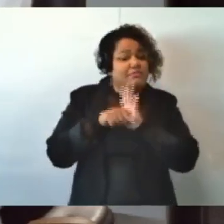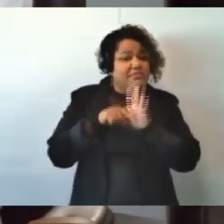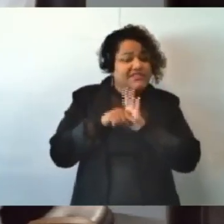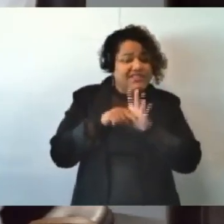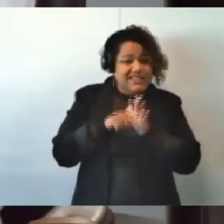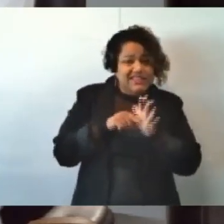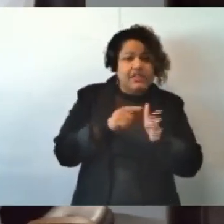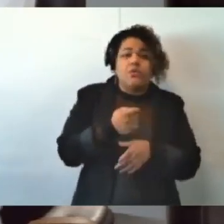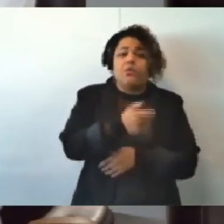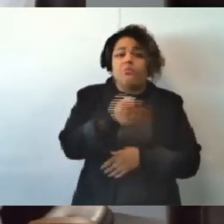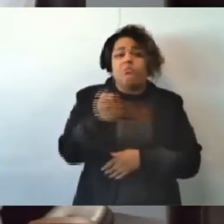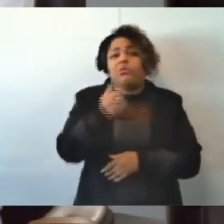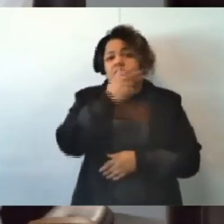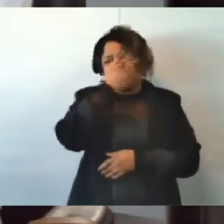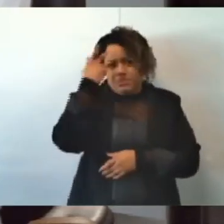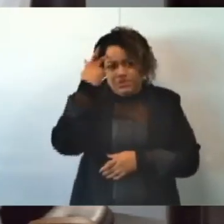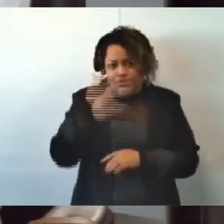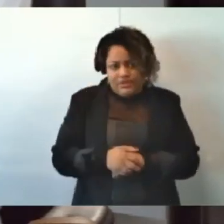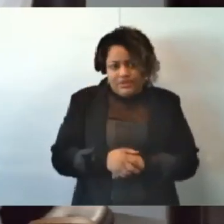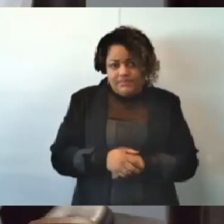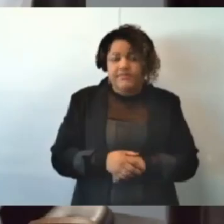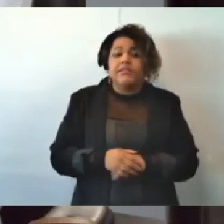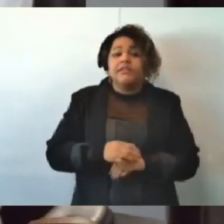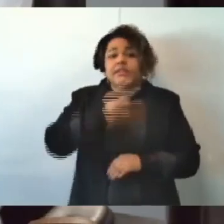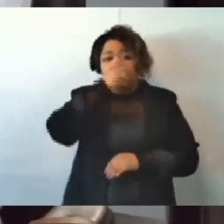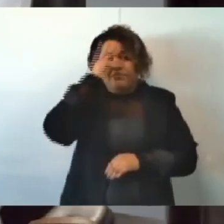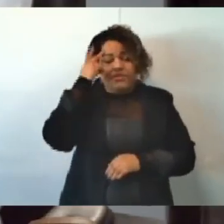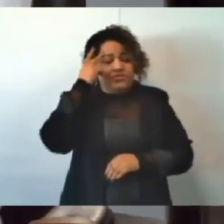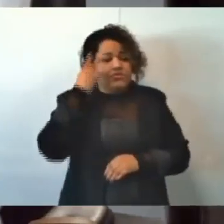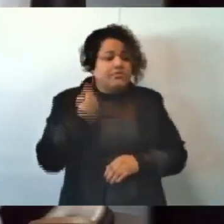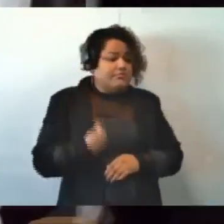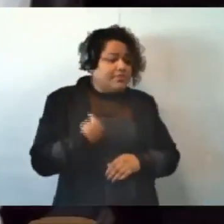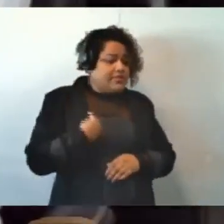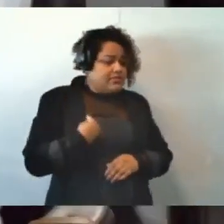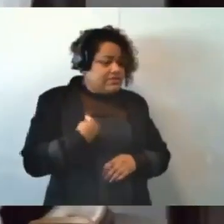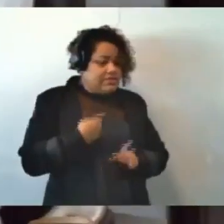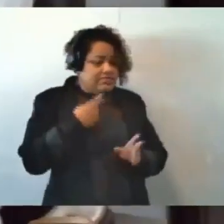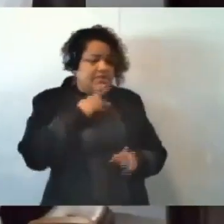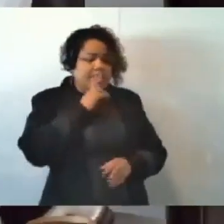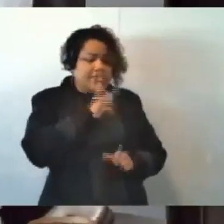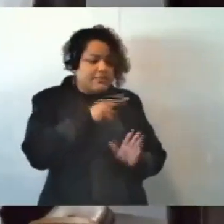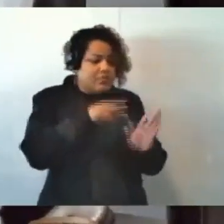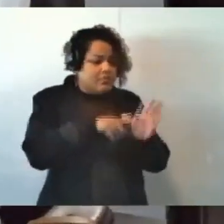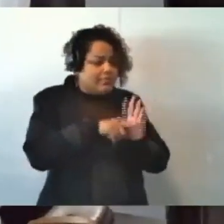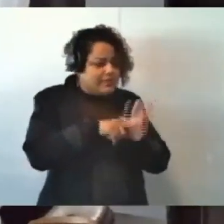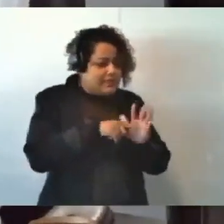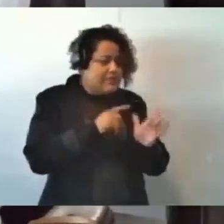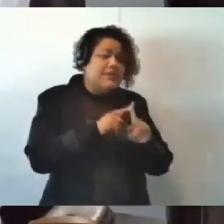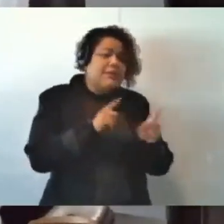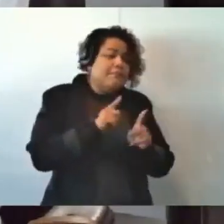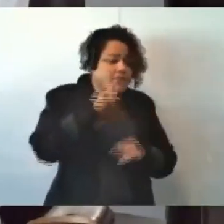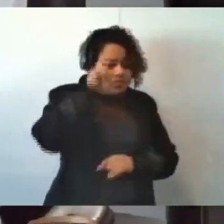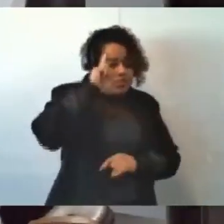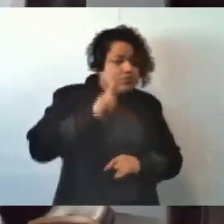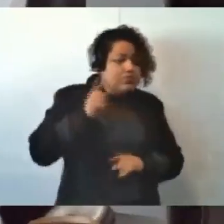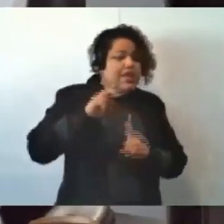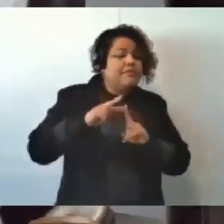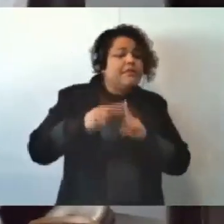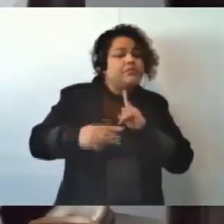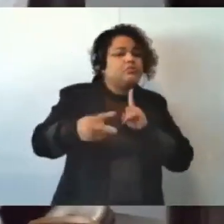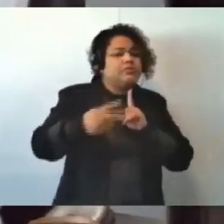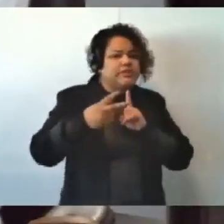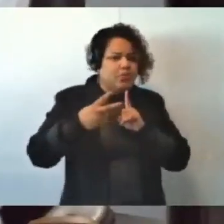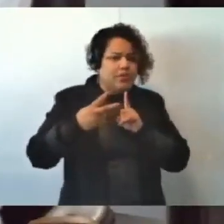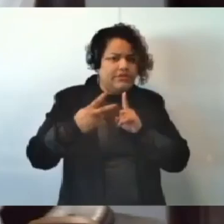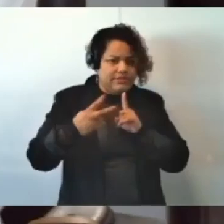que, às vezes, a pessoa participa de uma pesquisa, mas ela não vê os danos futuros daquela, do resultado daquele fechamento. E foi isso que